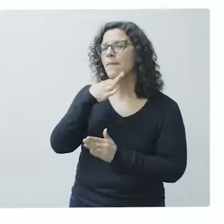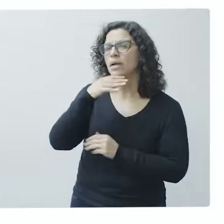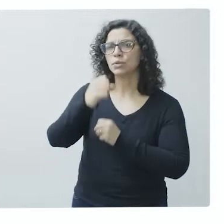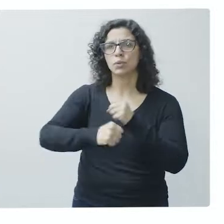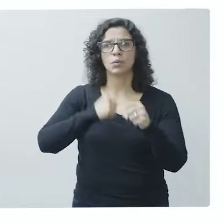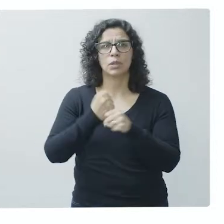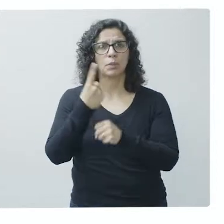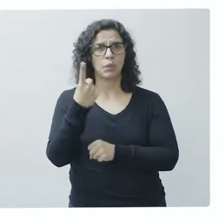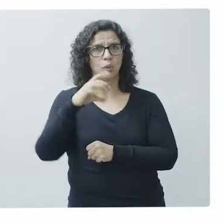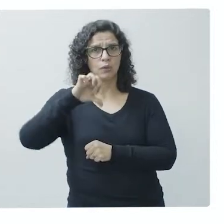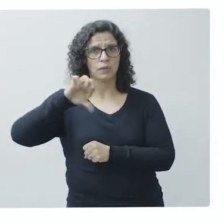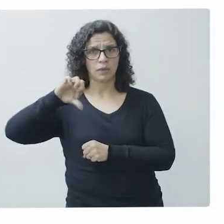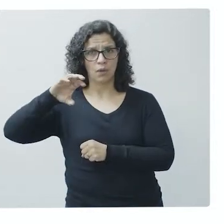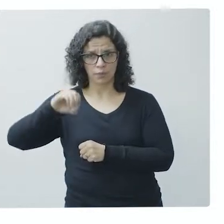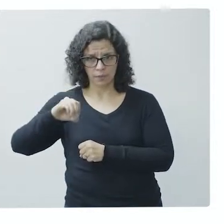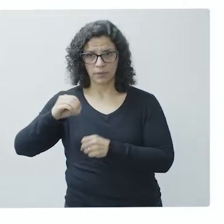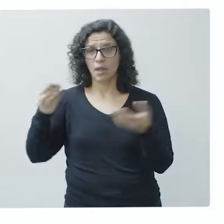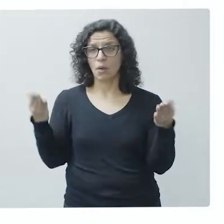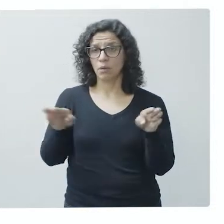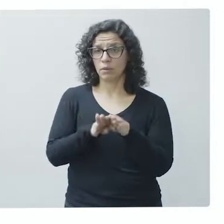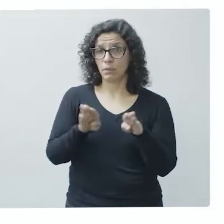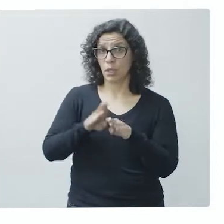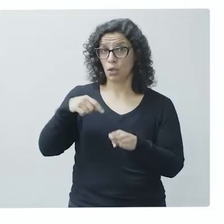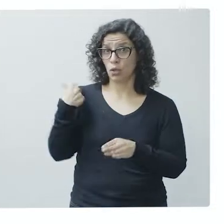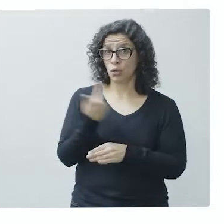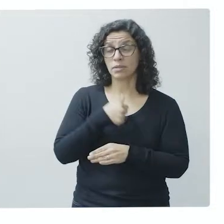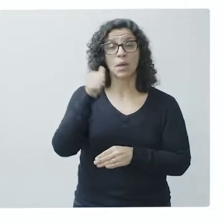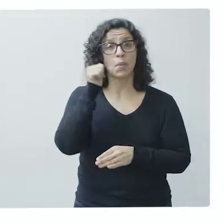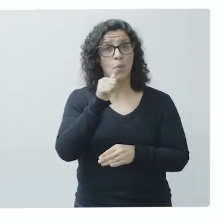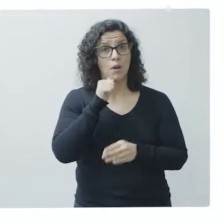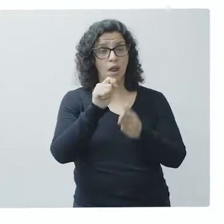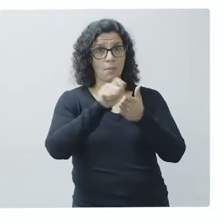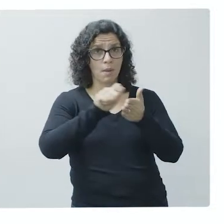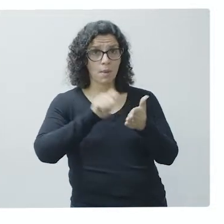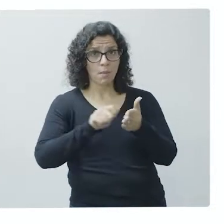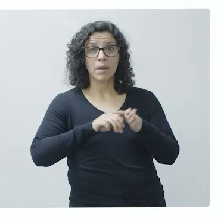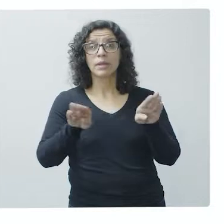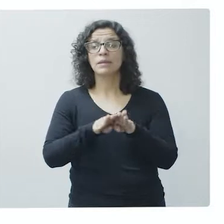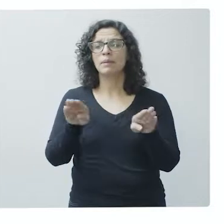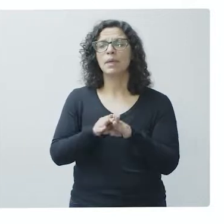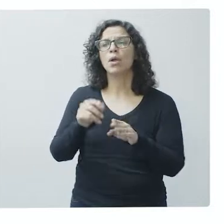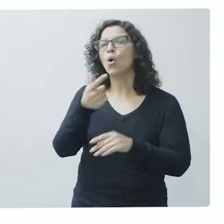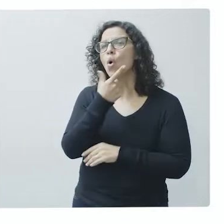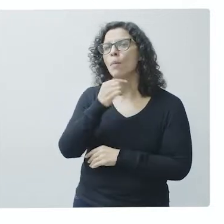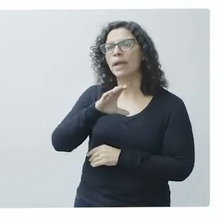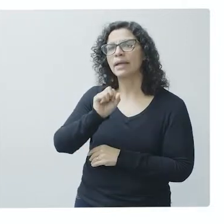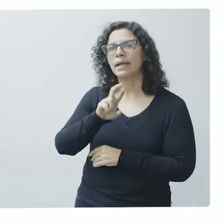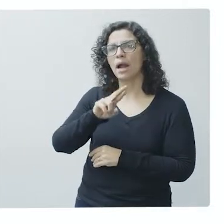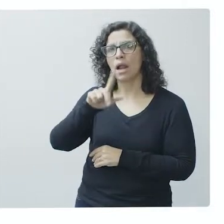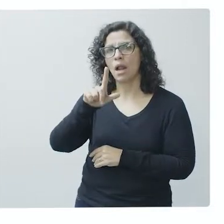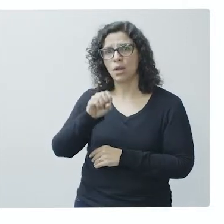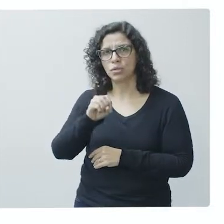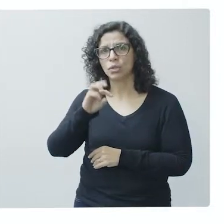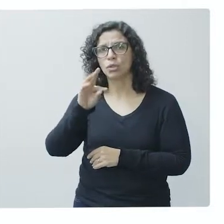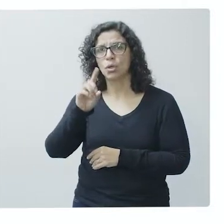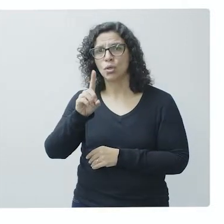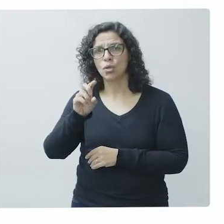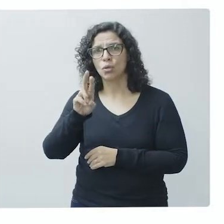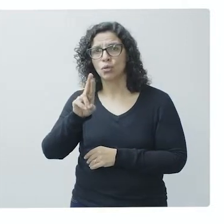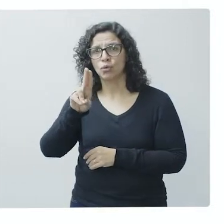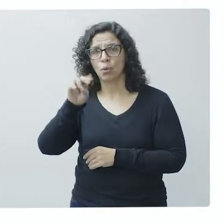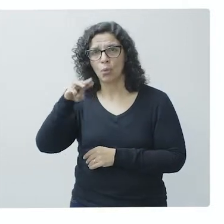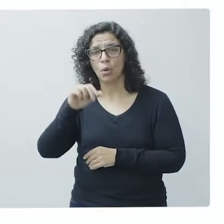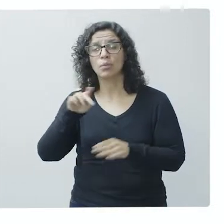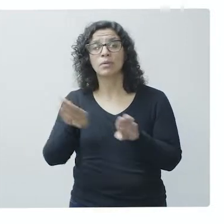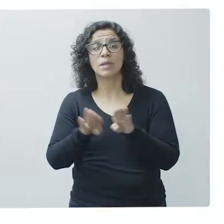de 1990. Além de nossa escritora, o escritor Carlos Drummond de Andrade também foi homenageado na cédula